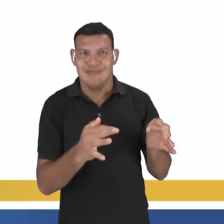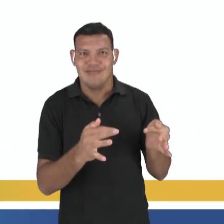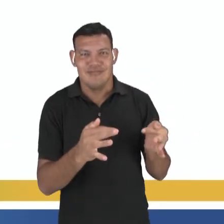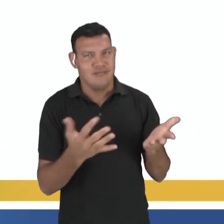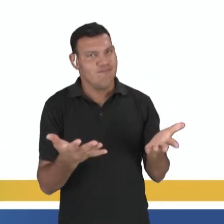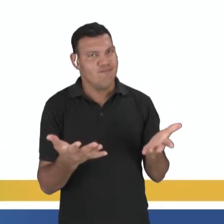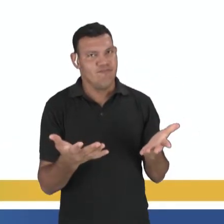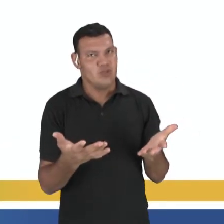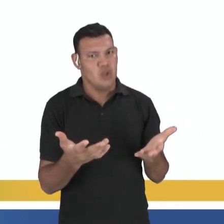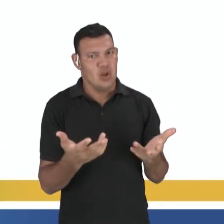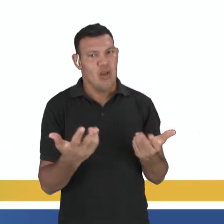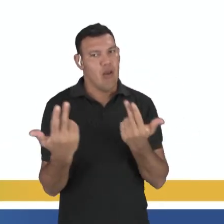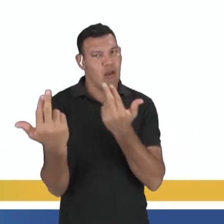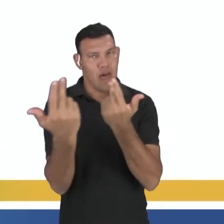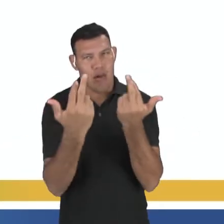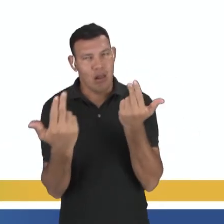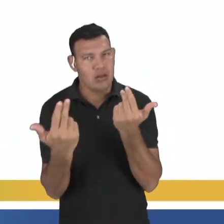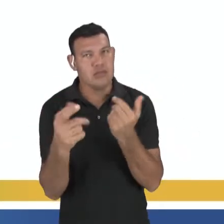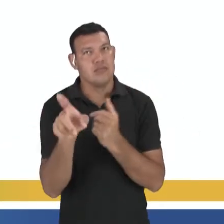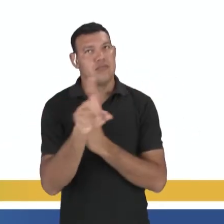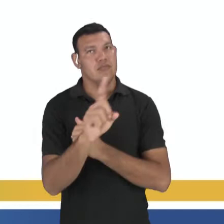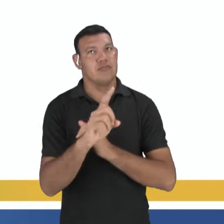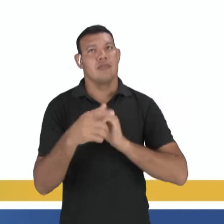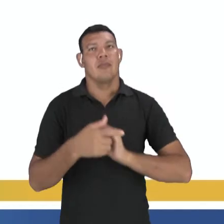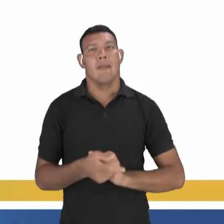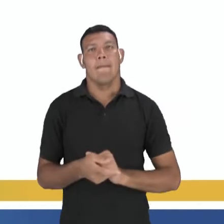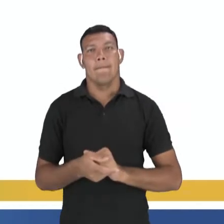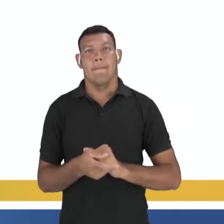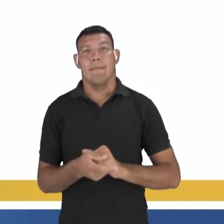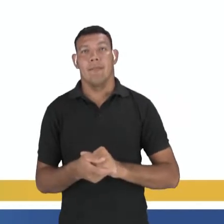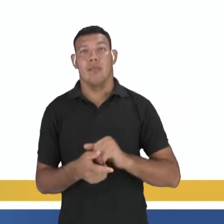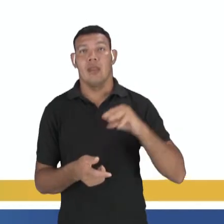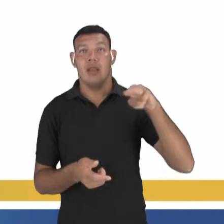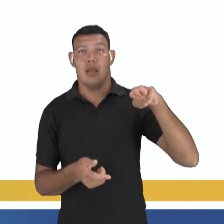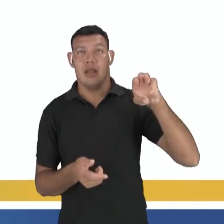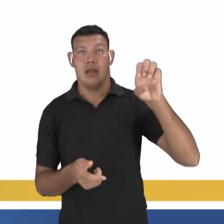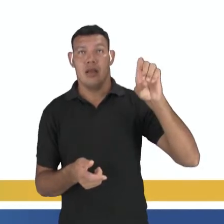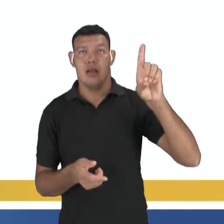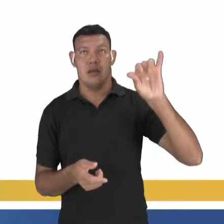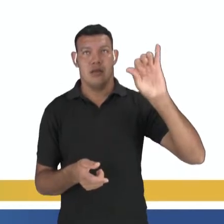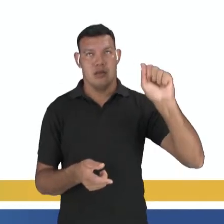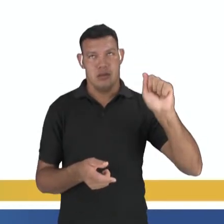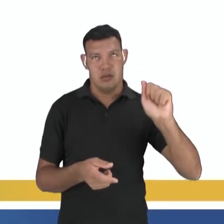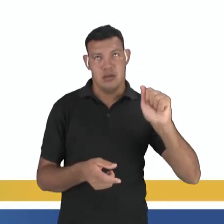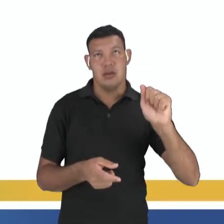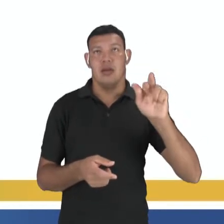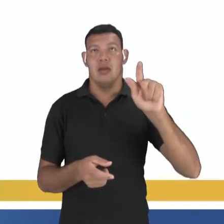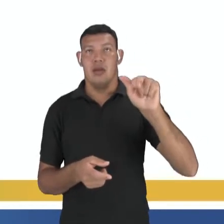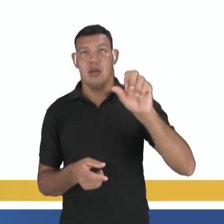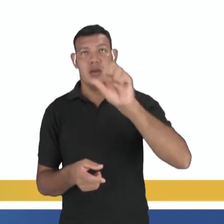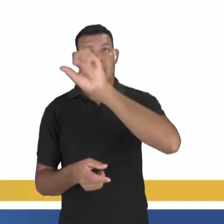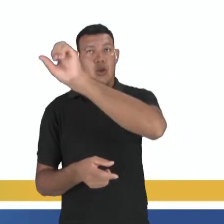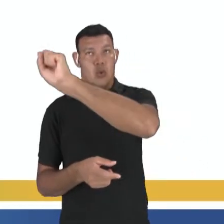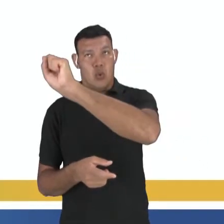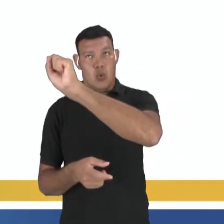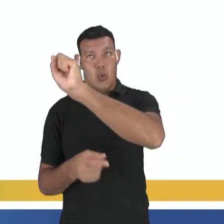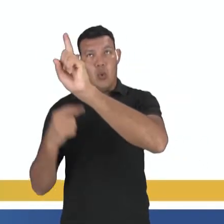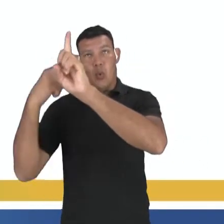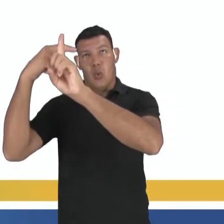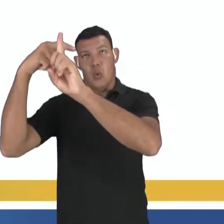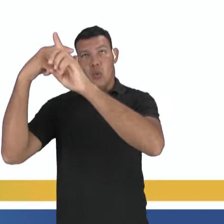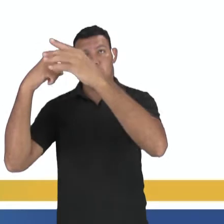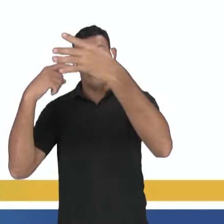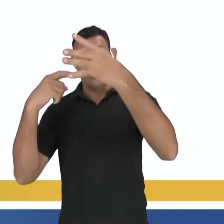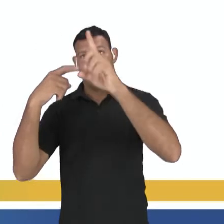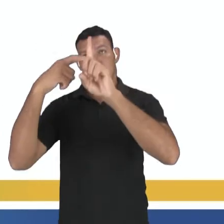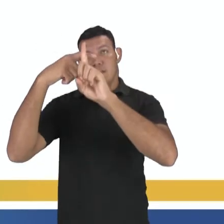notas que ele tirou. Vamos lá calcular a média? A média vai ser dada por 8 mais 4 mais 9 mais